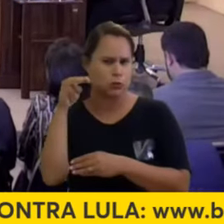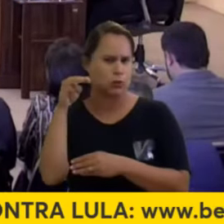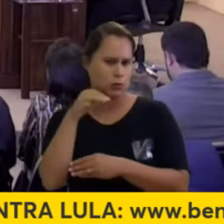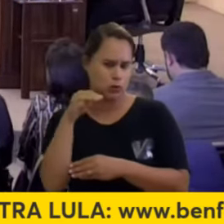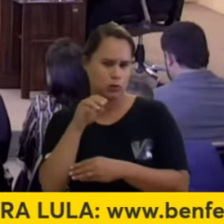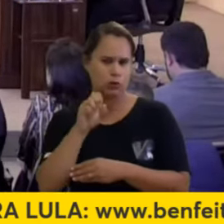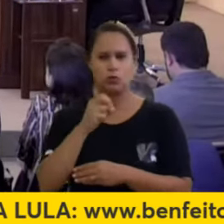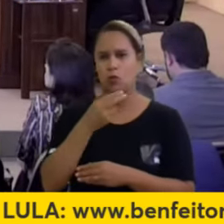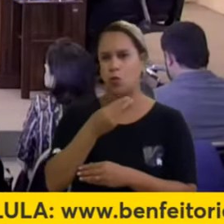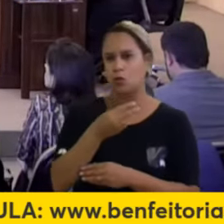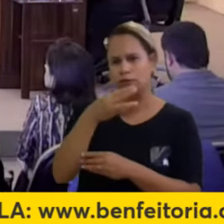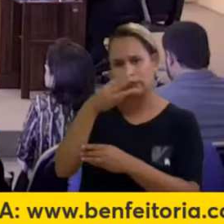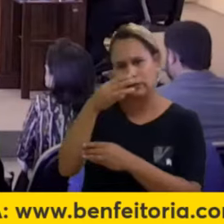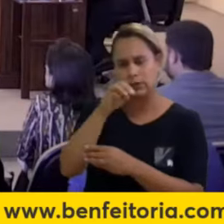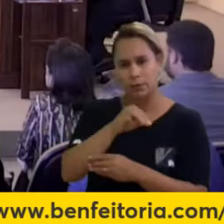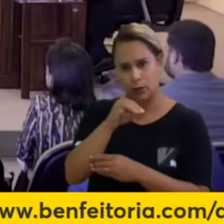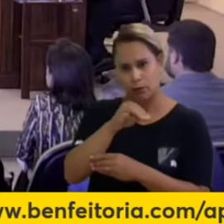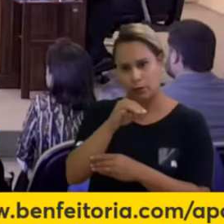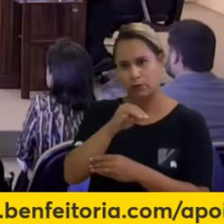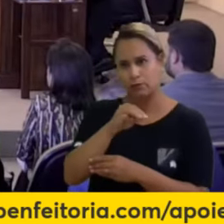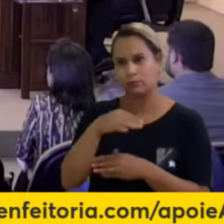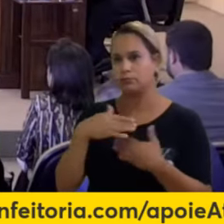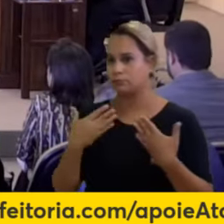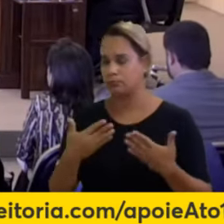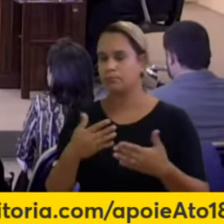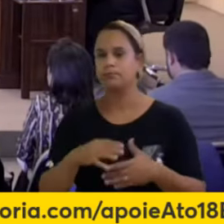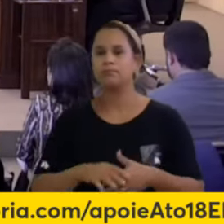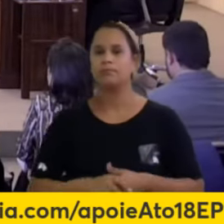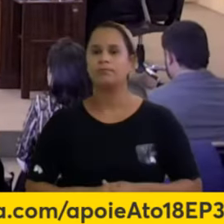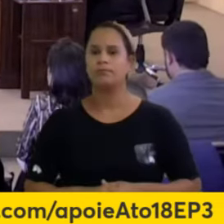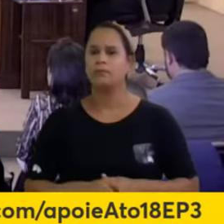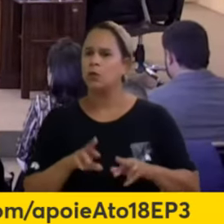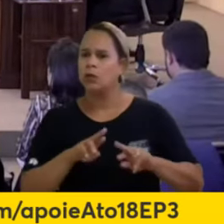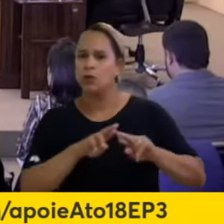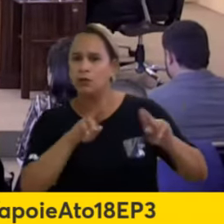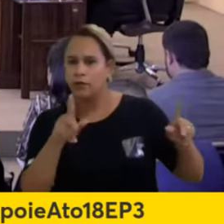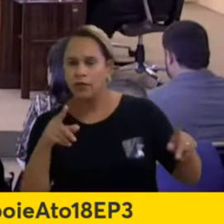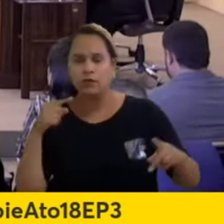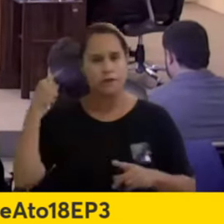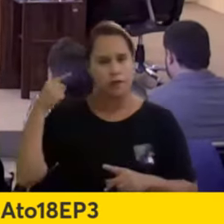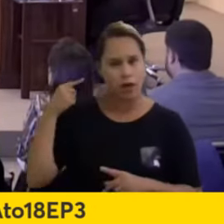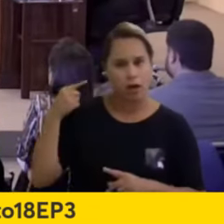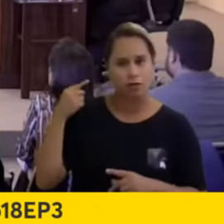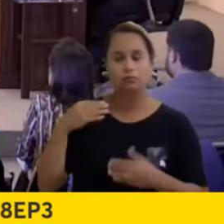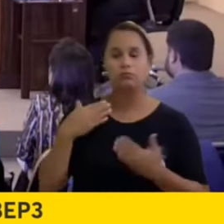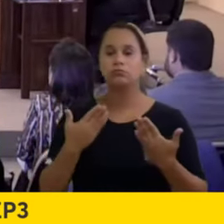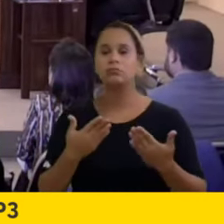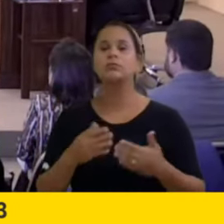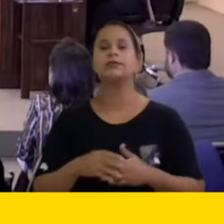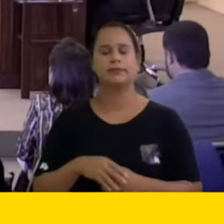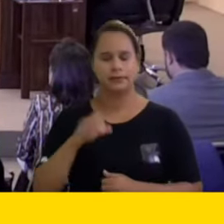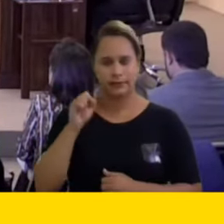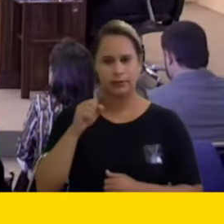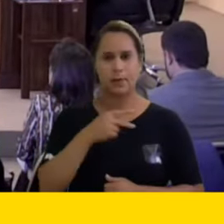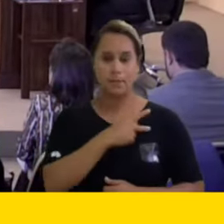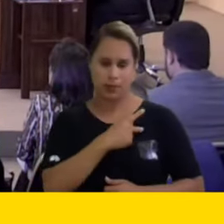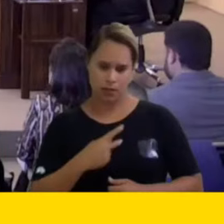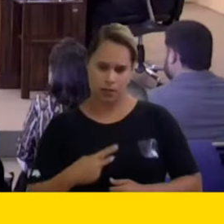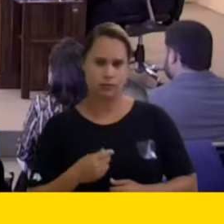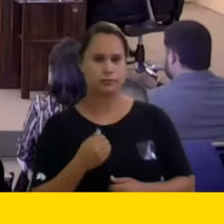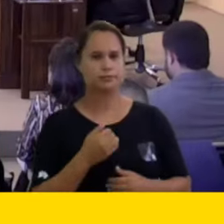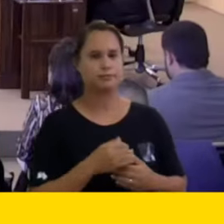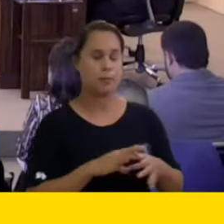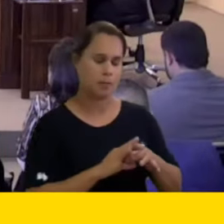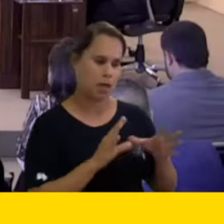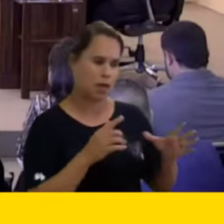minutos eh serão diferentes os advogados aqui n os dois excelências Presidente se me permite nós fizemos